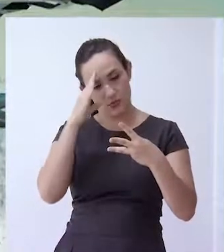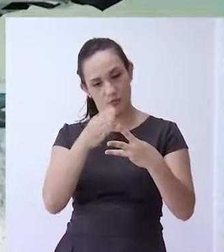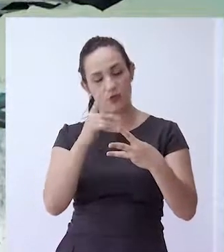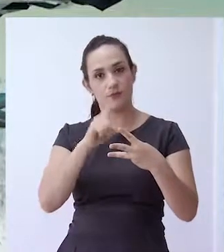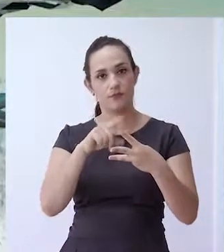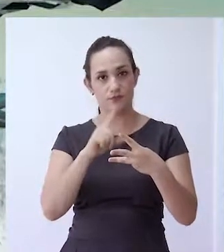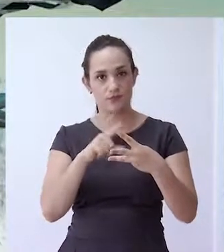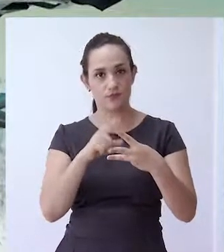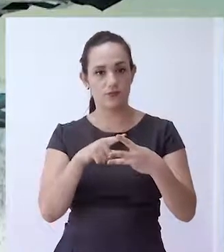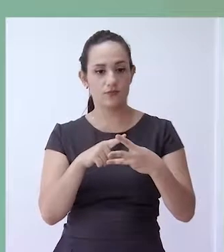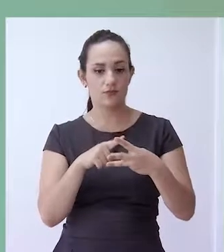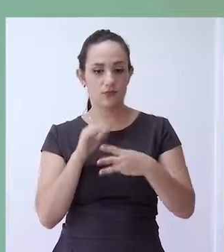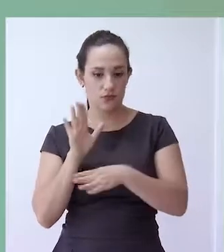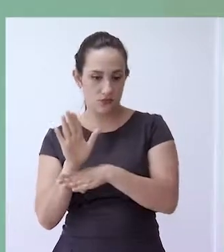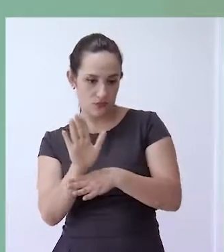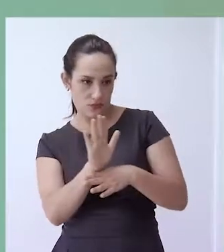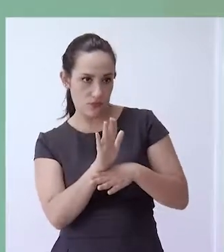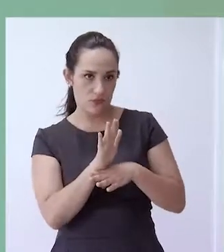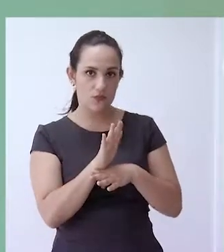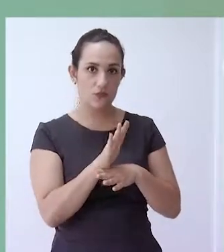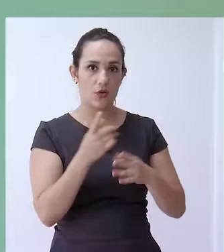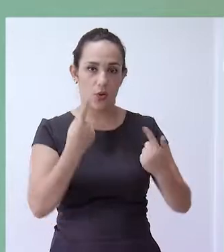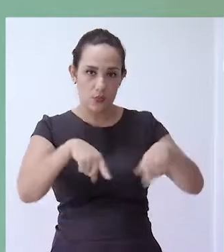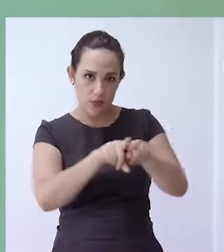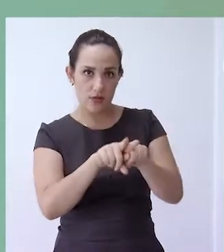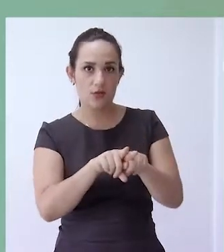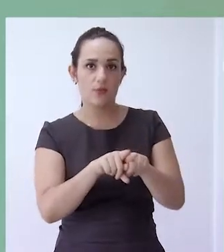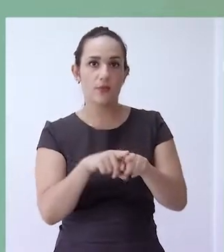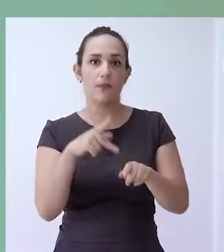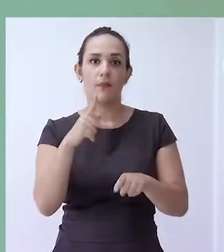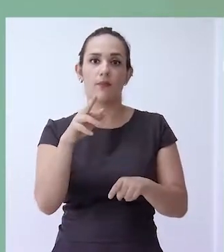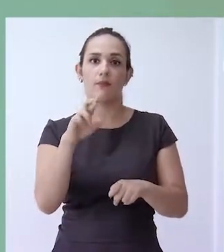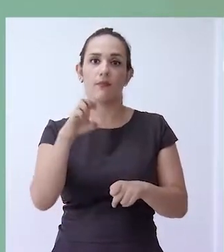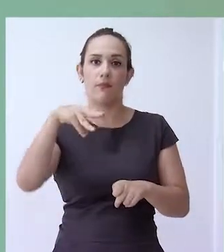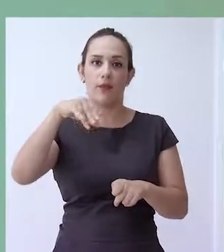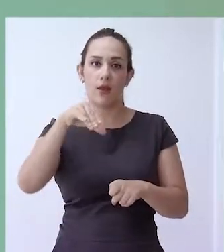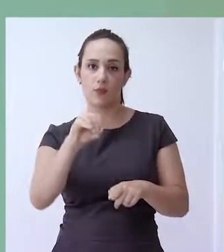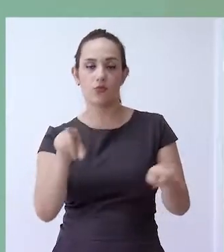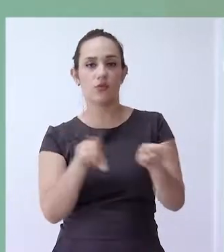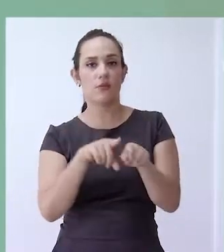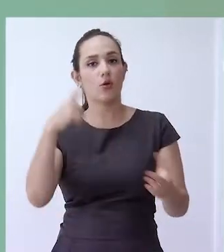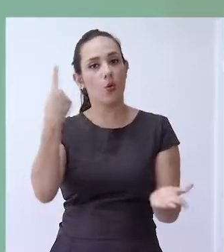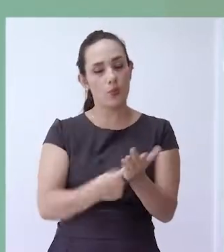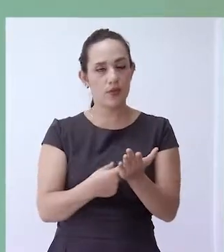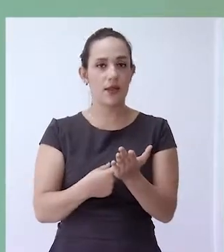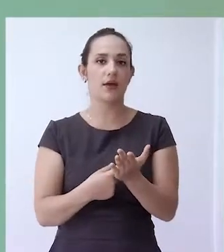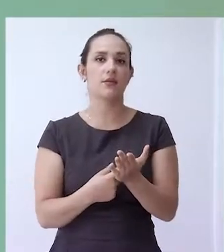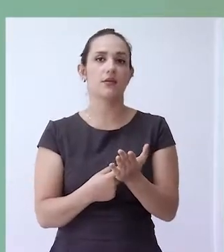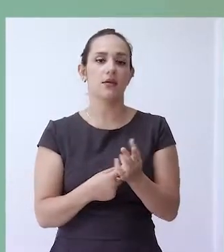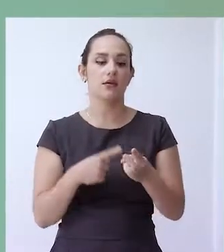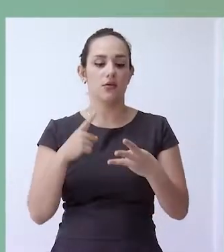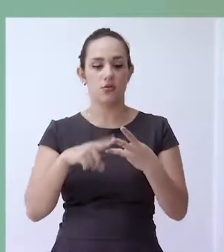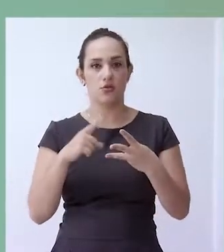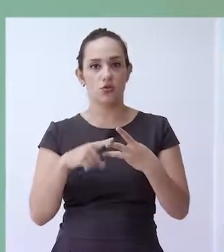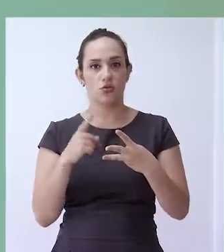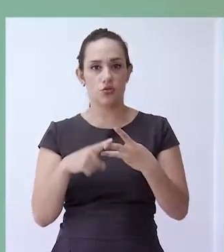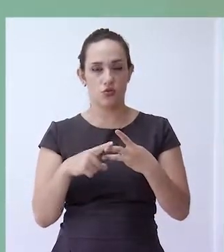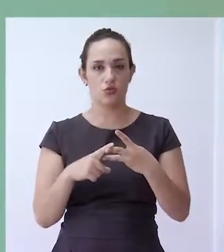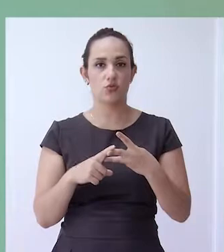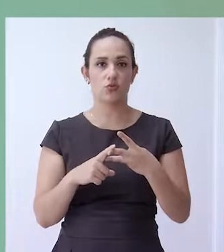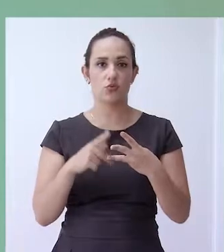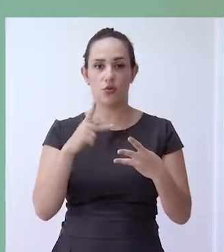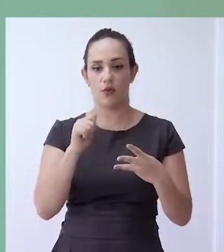acordos de colaboração premiada, junto aos acordos de não persecução penal, que foi uma novidade do